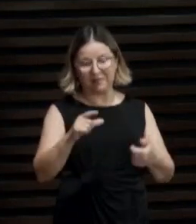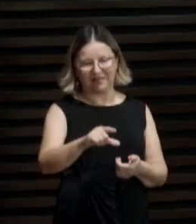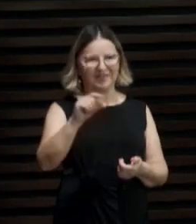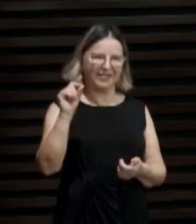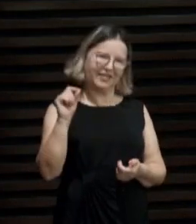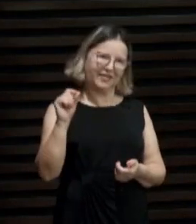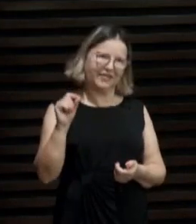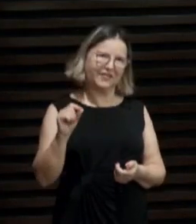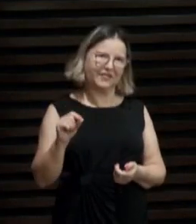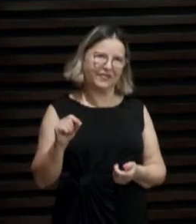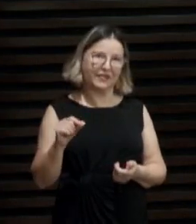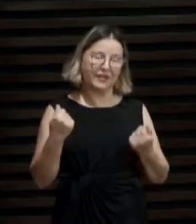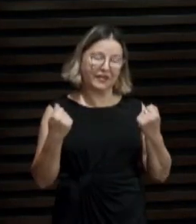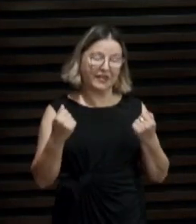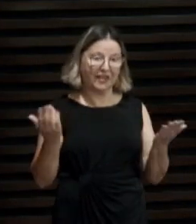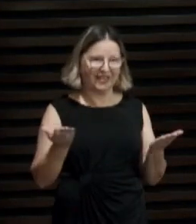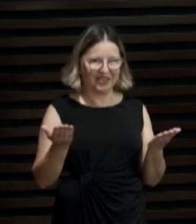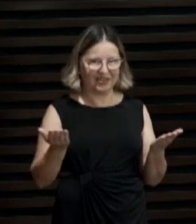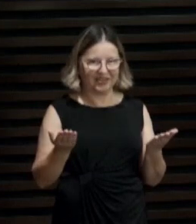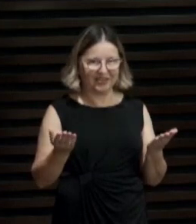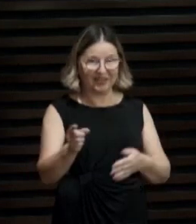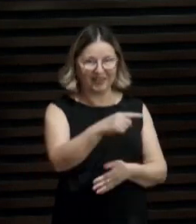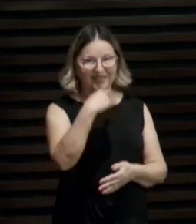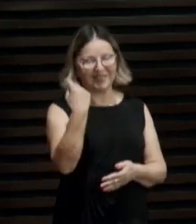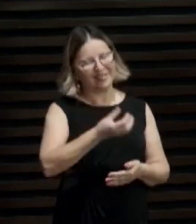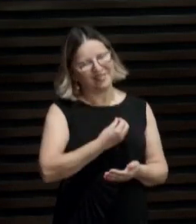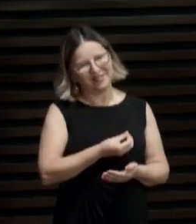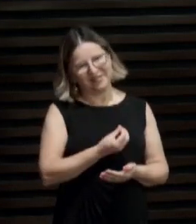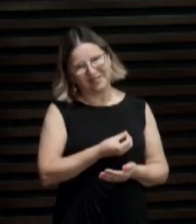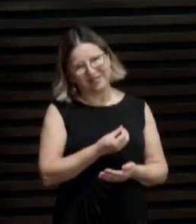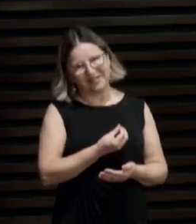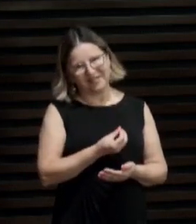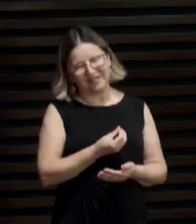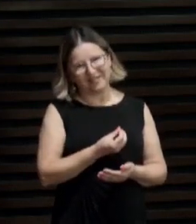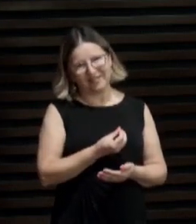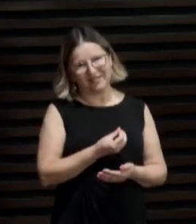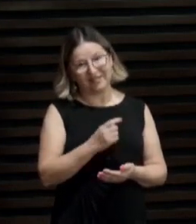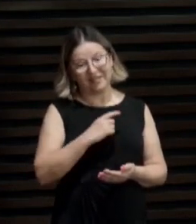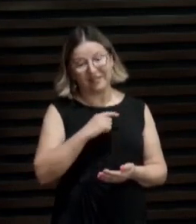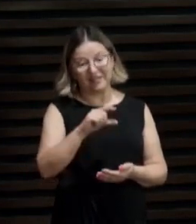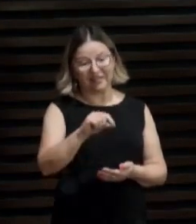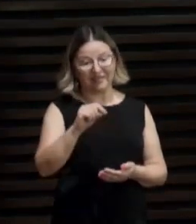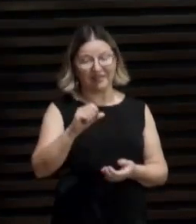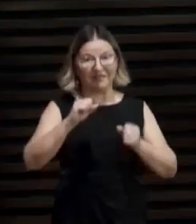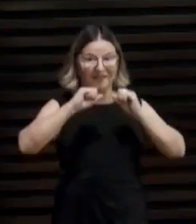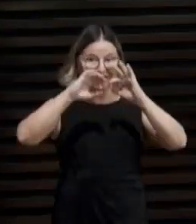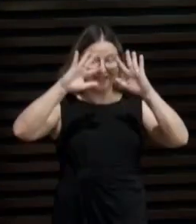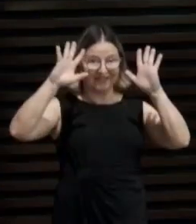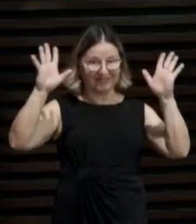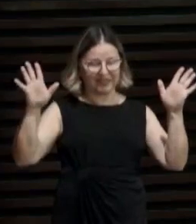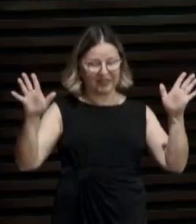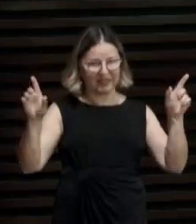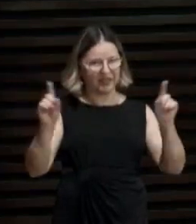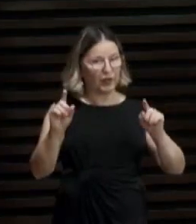É necessário que hoje, as nossas vidas, tenhamos uma definição muito clara. Mas não só com relação à